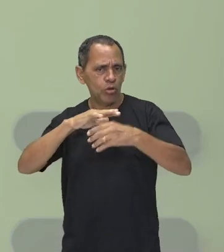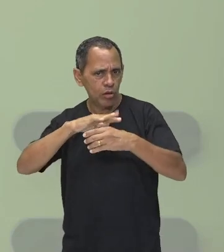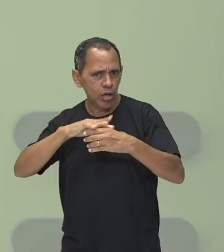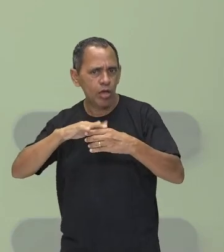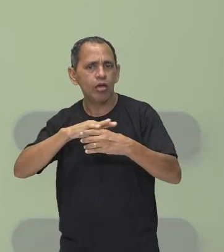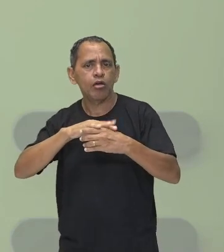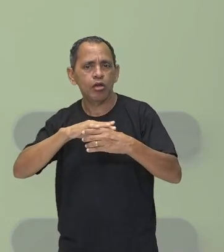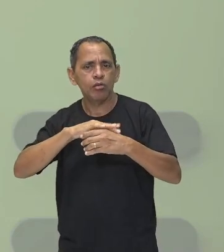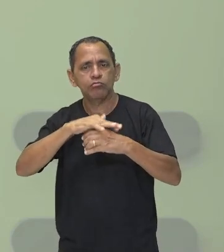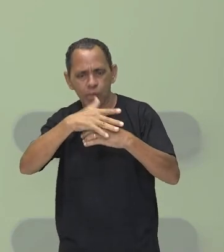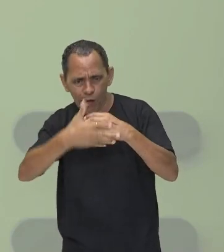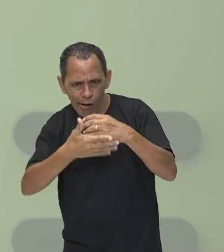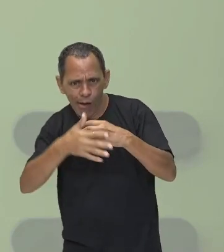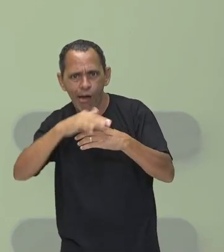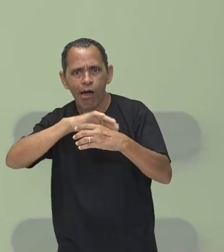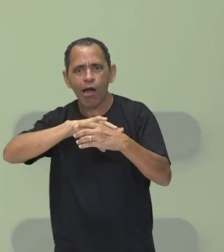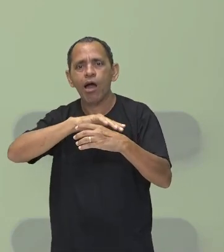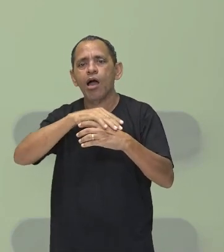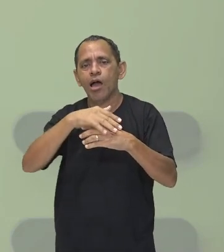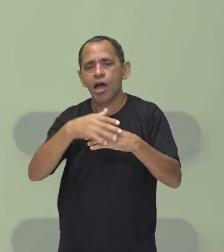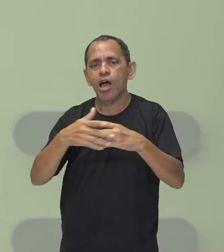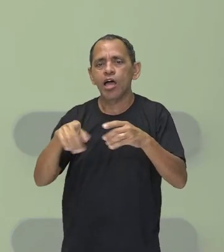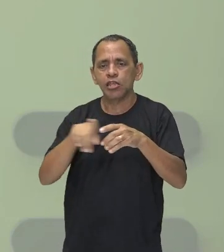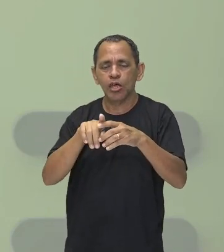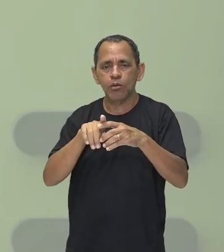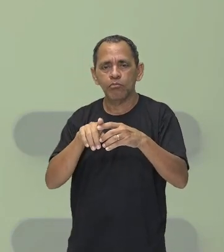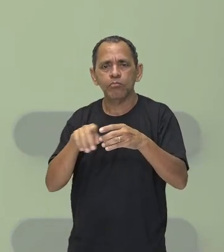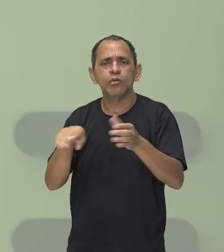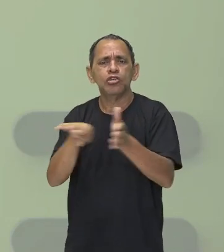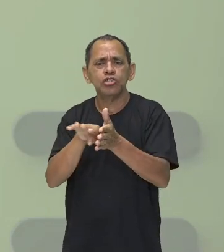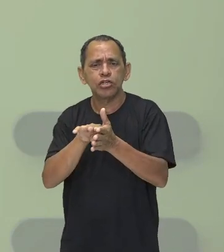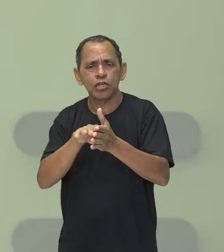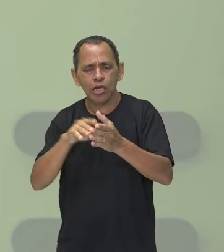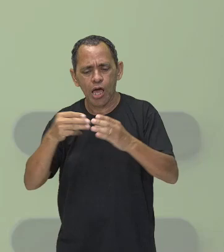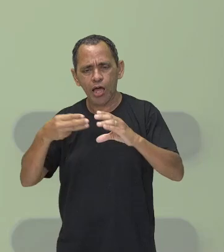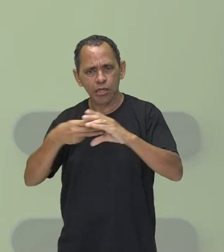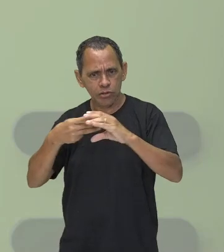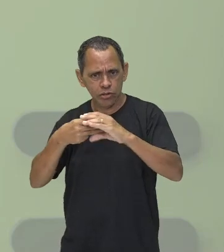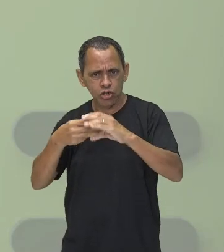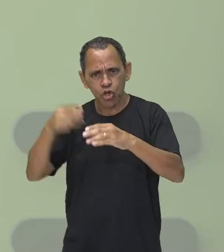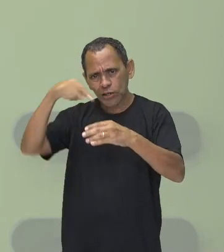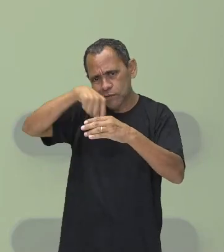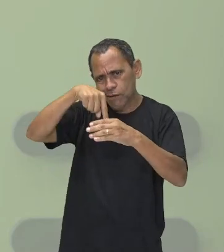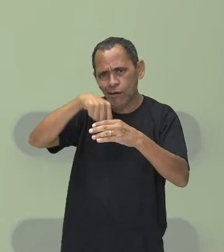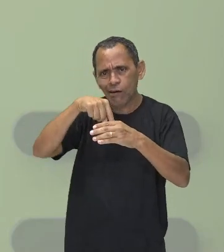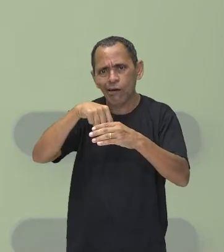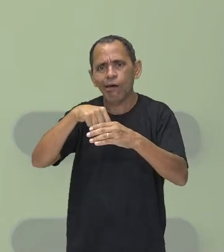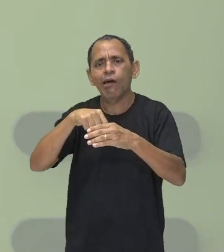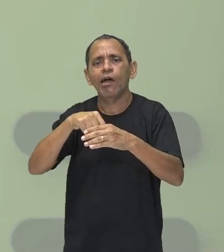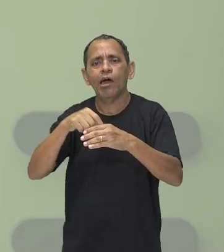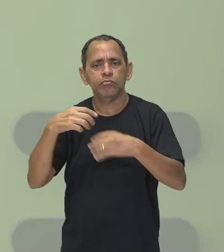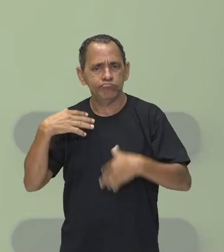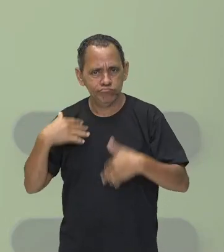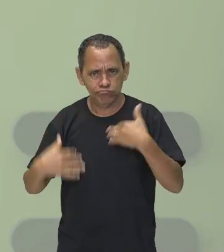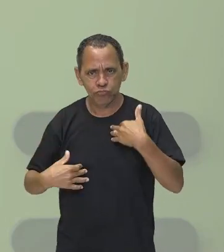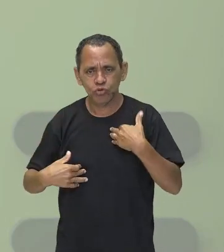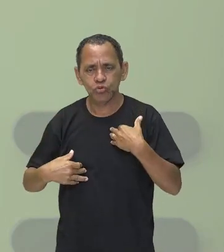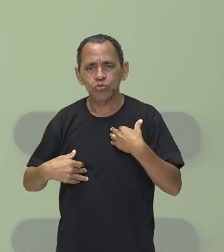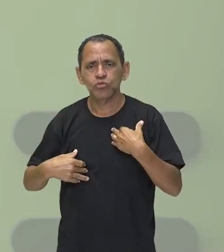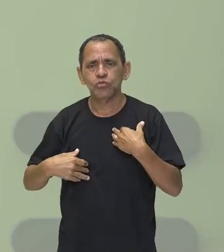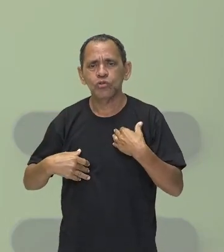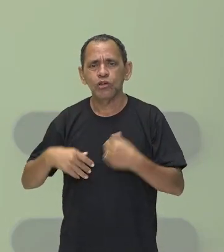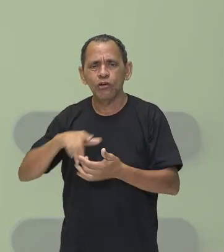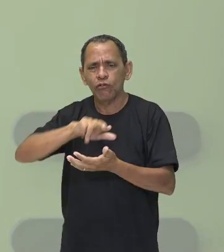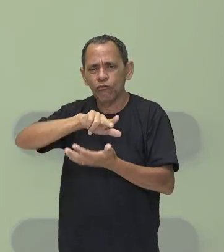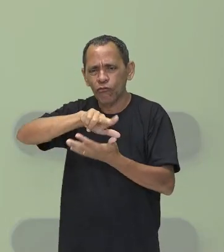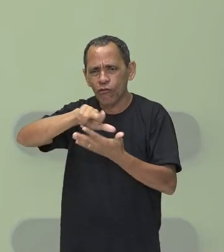ao interior de cada célula do nosso corpo. Eu estou falando de centenas de milhares de células que vão